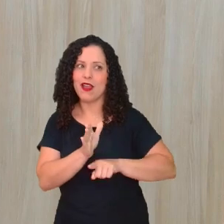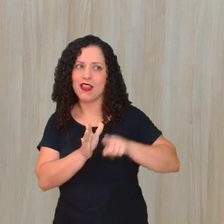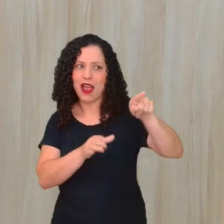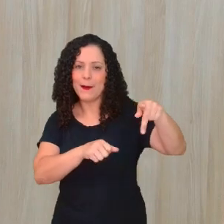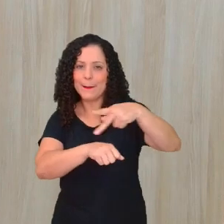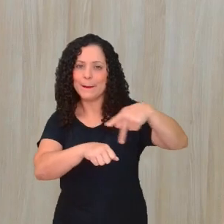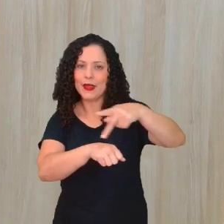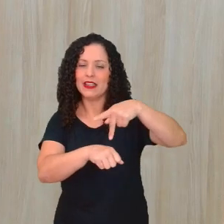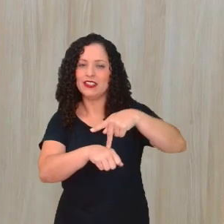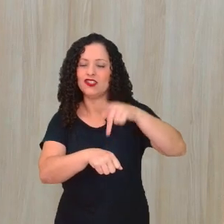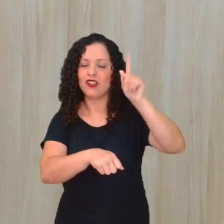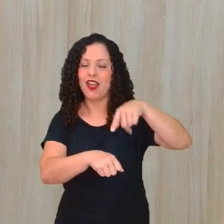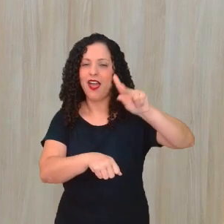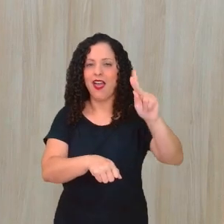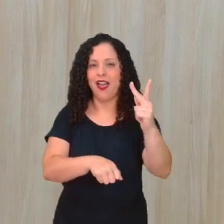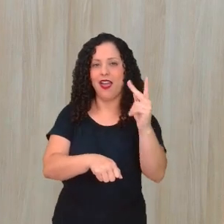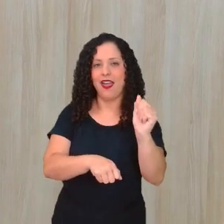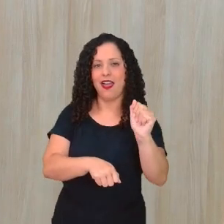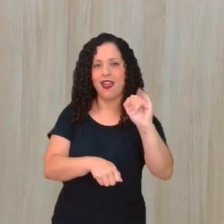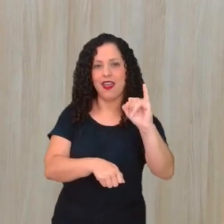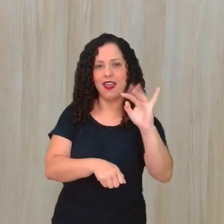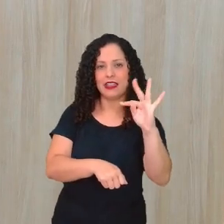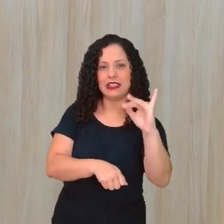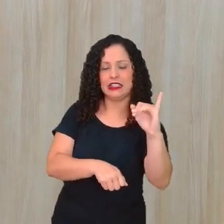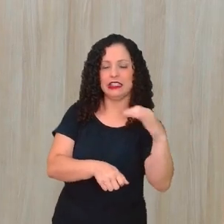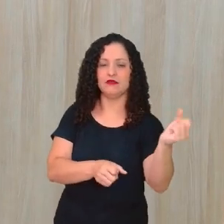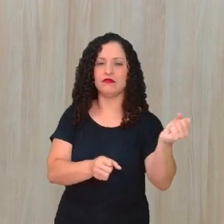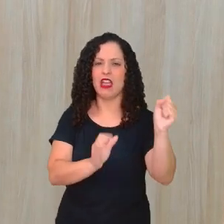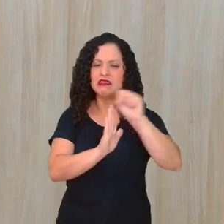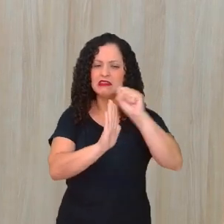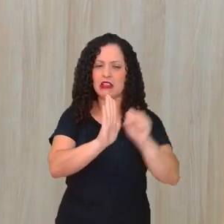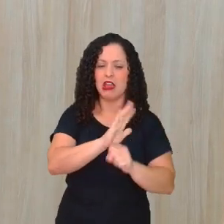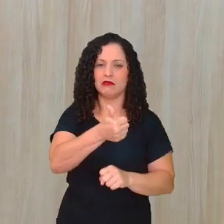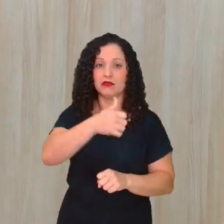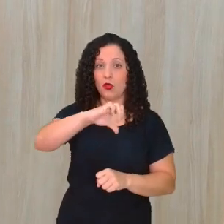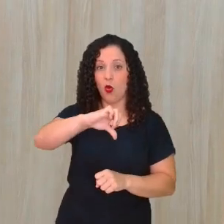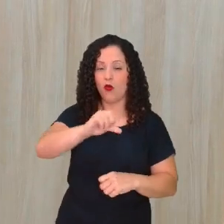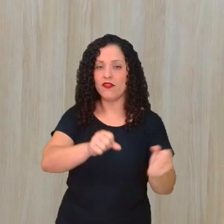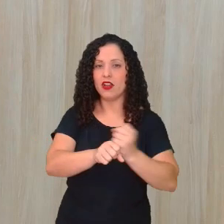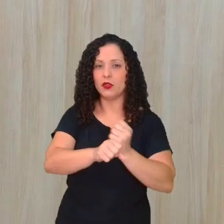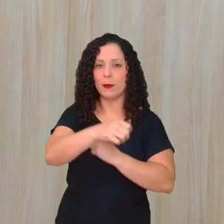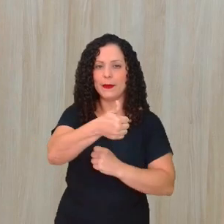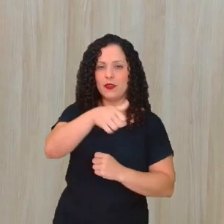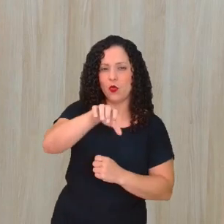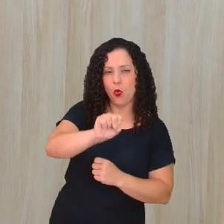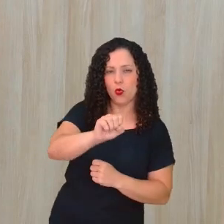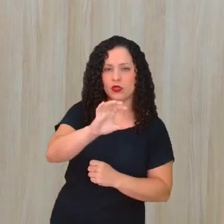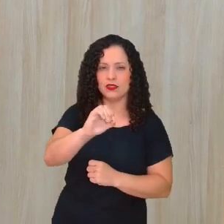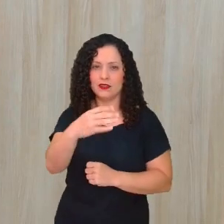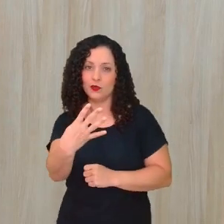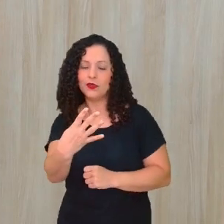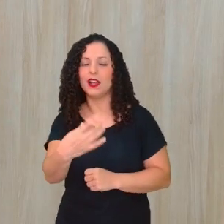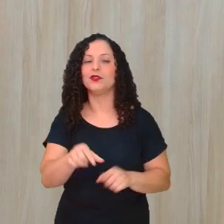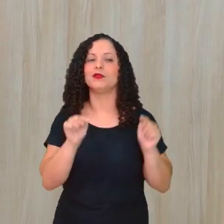lá no início do século XIX, né, 1804, mais ou menos, por ali,